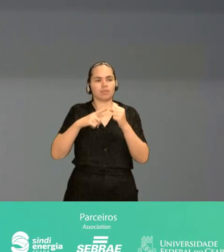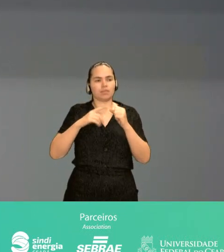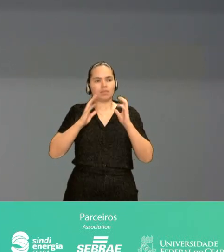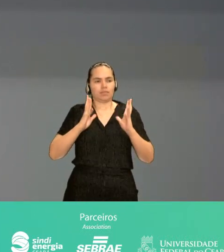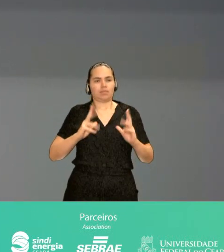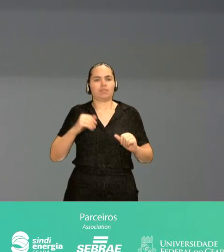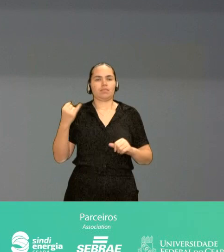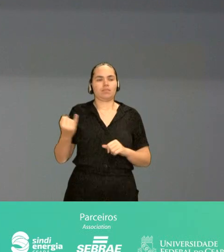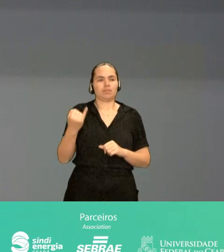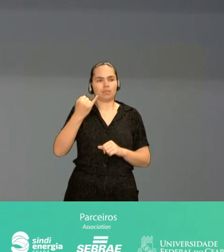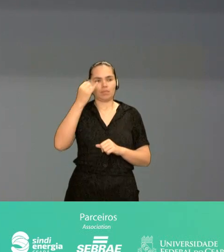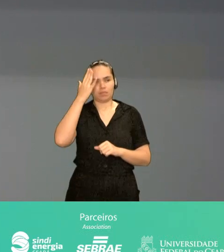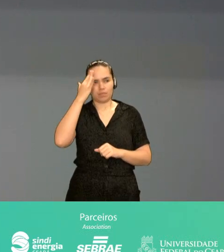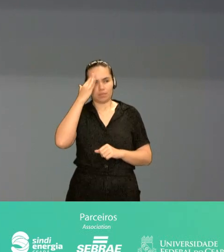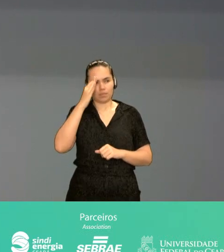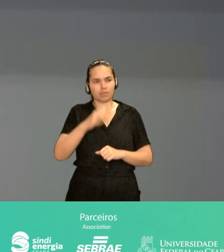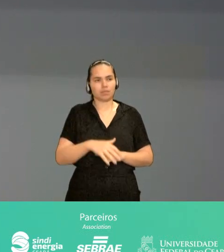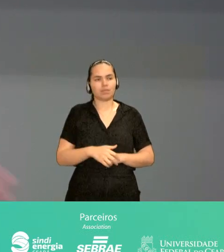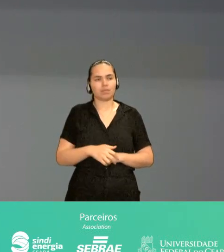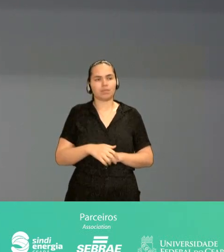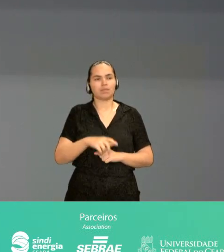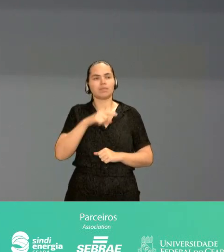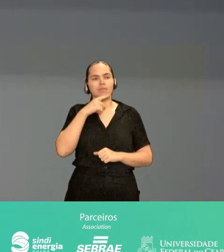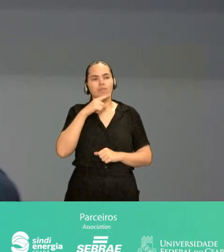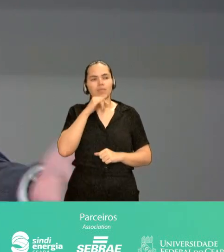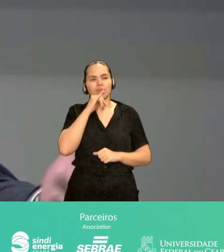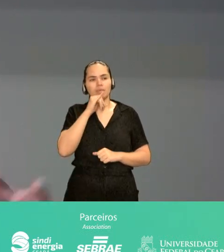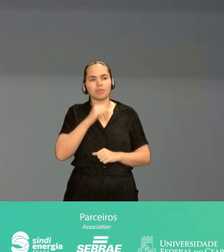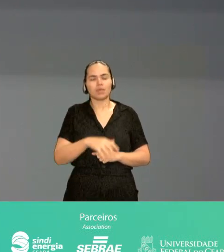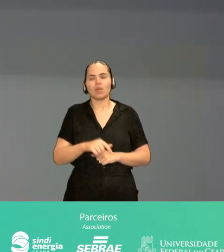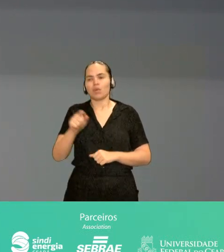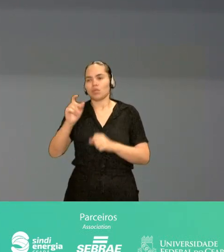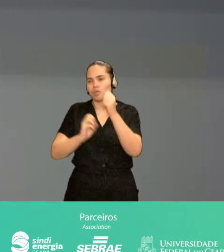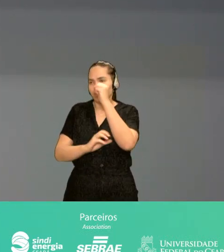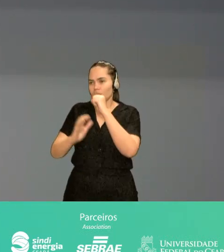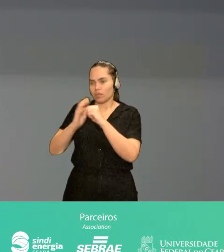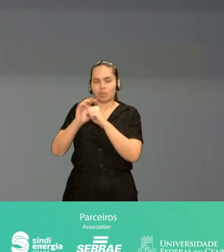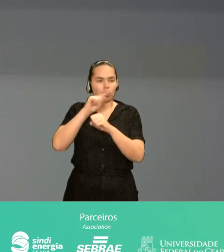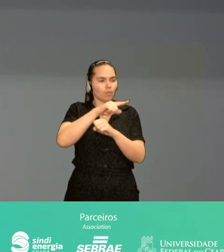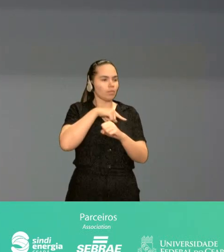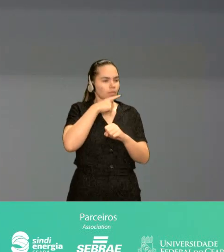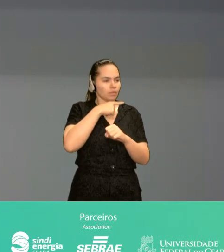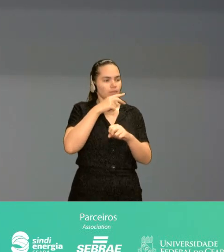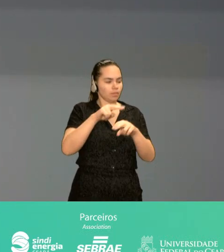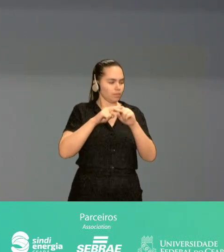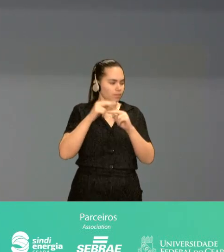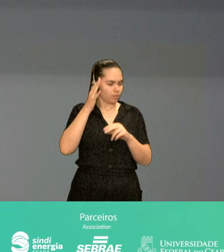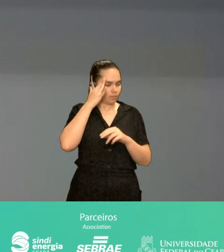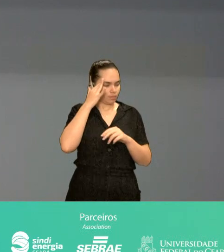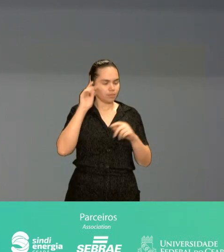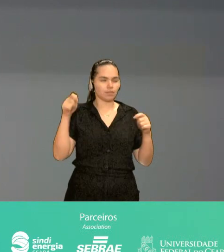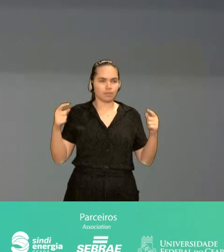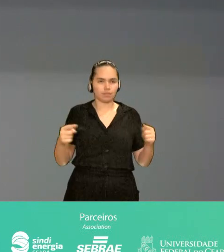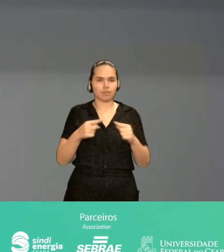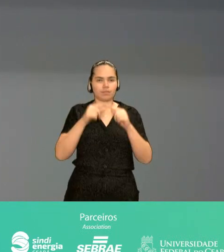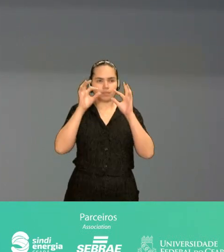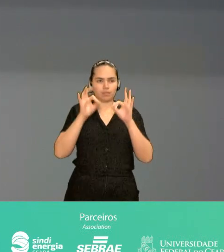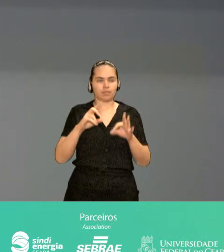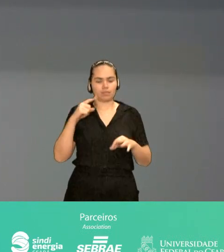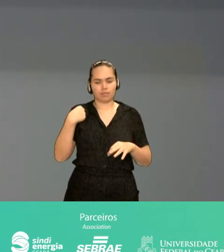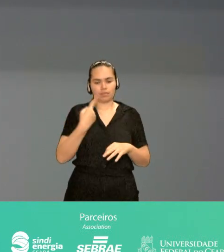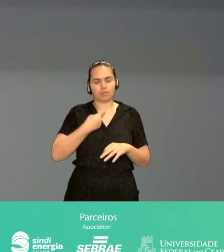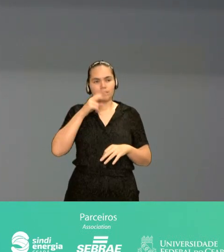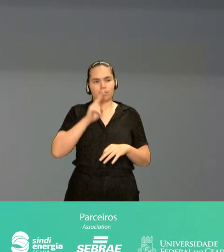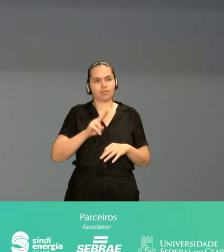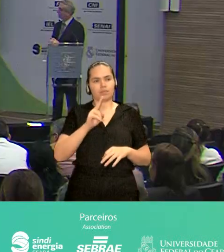válido, I né? think Não- so. You cannot see things você vê only só de by lado one side. e It's not worth it to comprometer a use green disponibilidade de